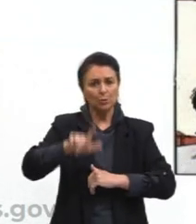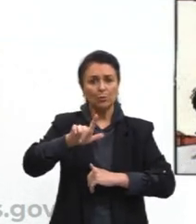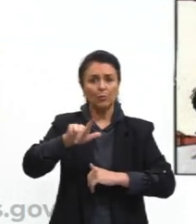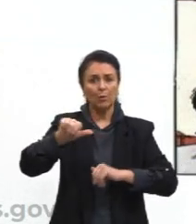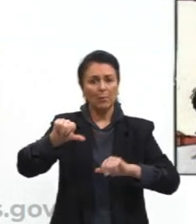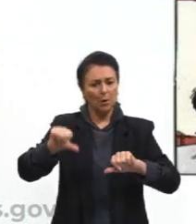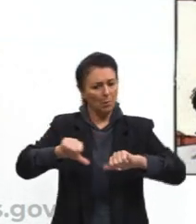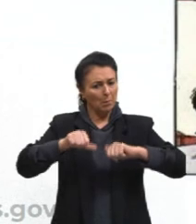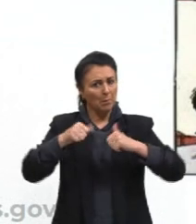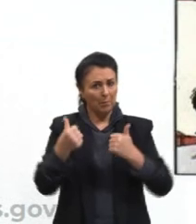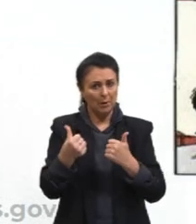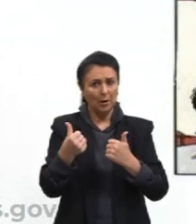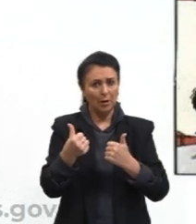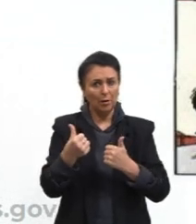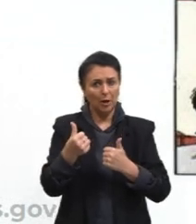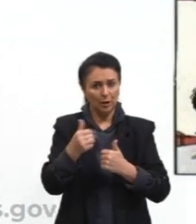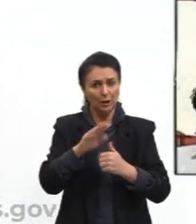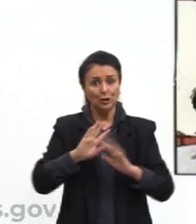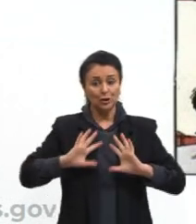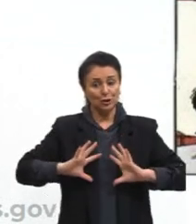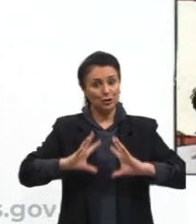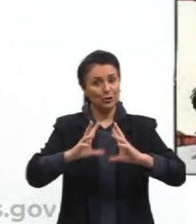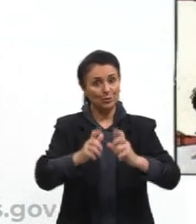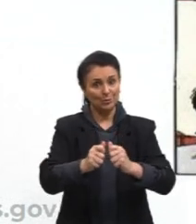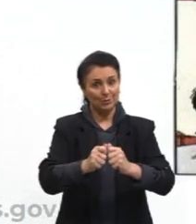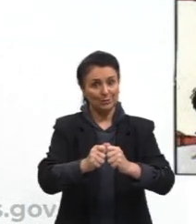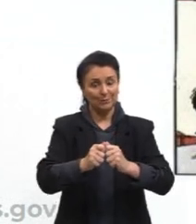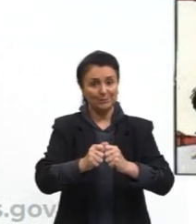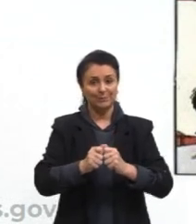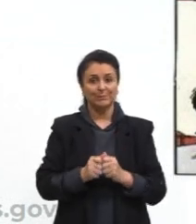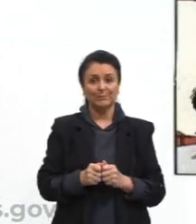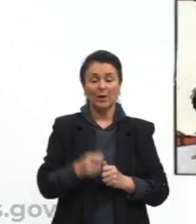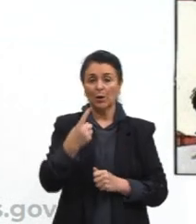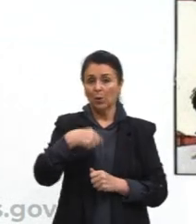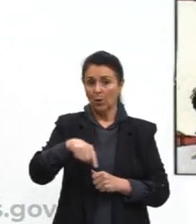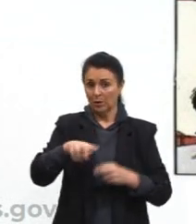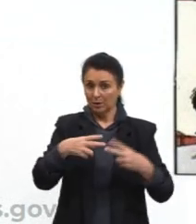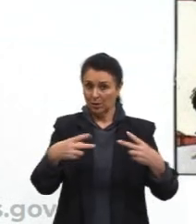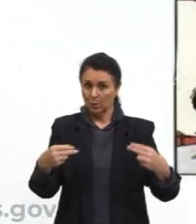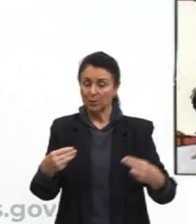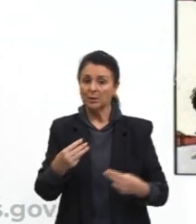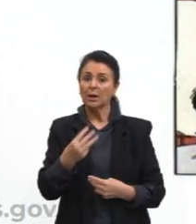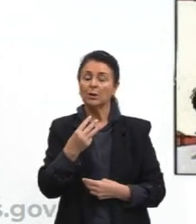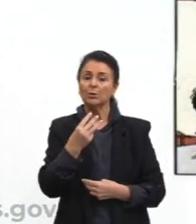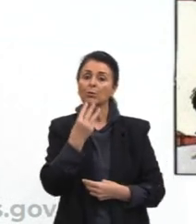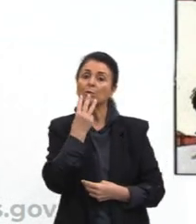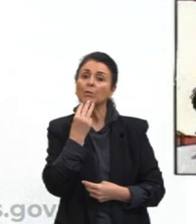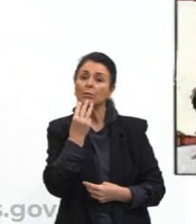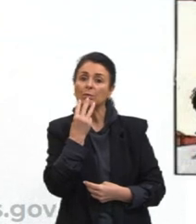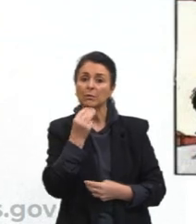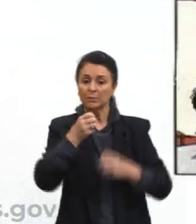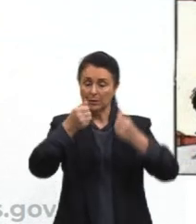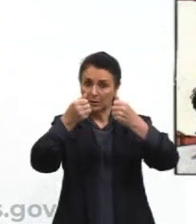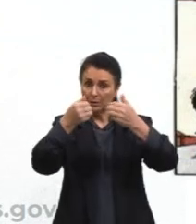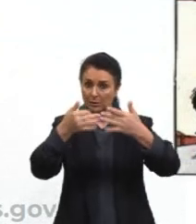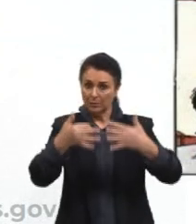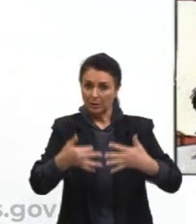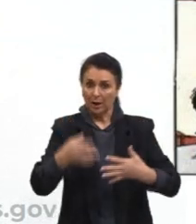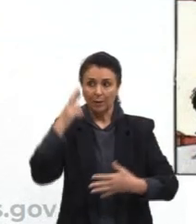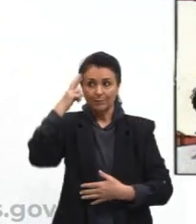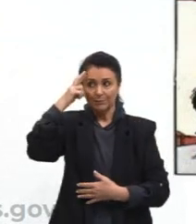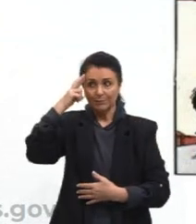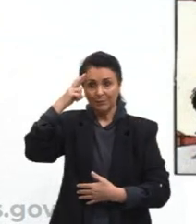melhor viver de todos por outra coisa que o e o verbo traz a questão da